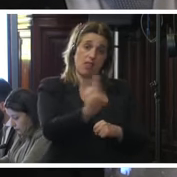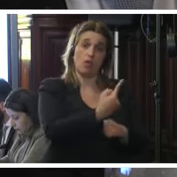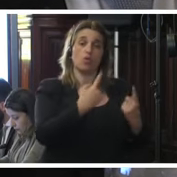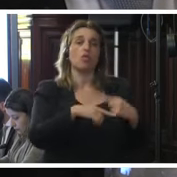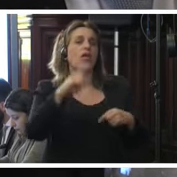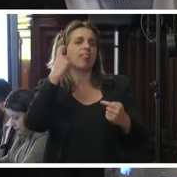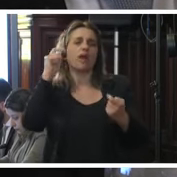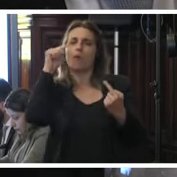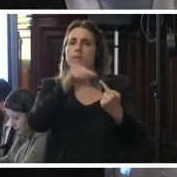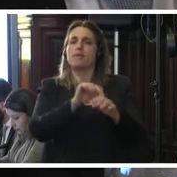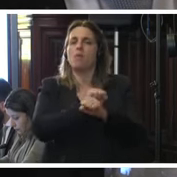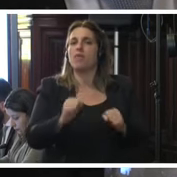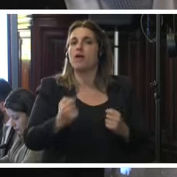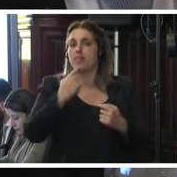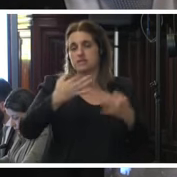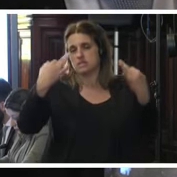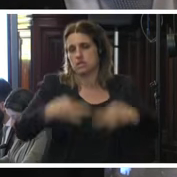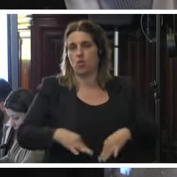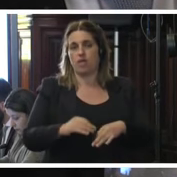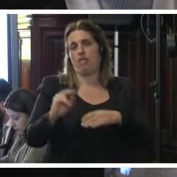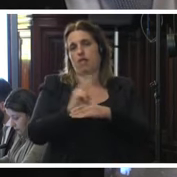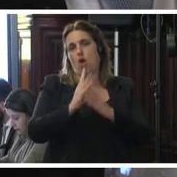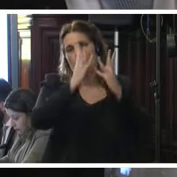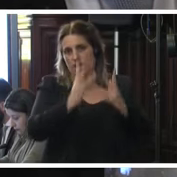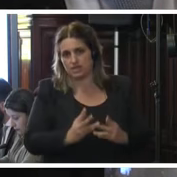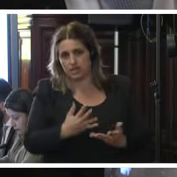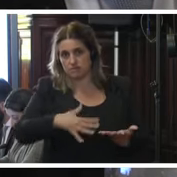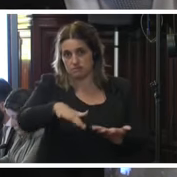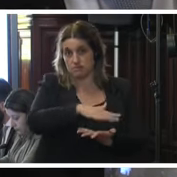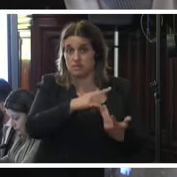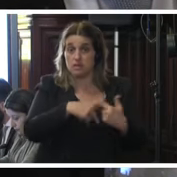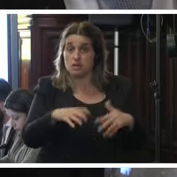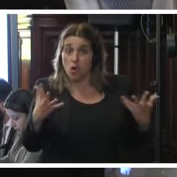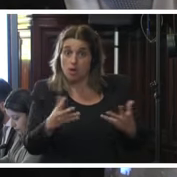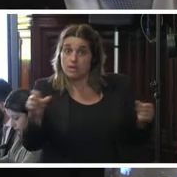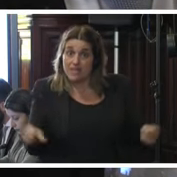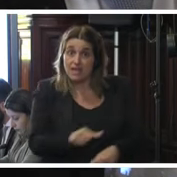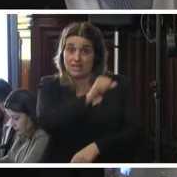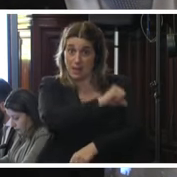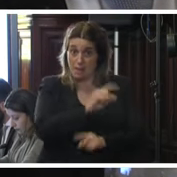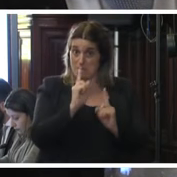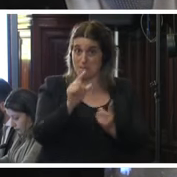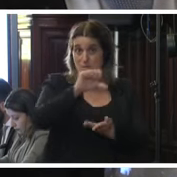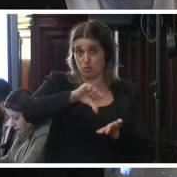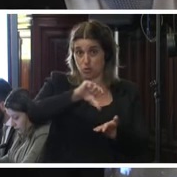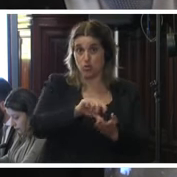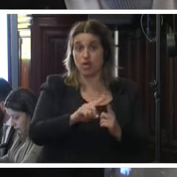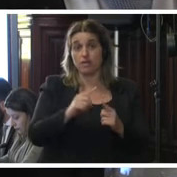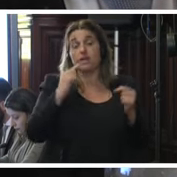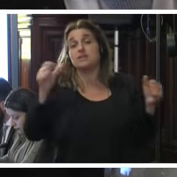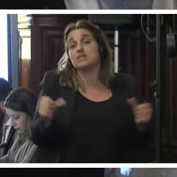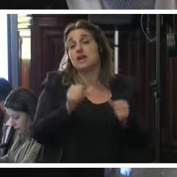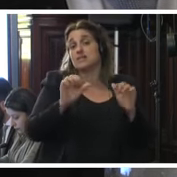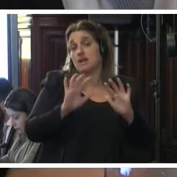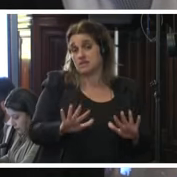Rio de Janeiro, em curso no Rio de Janeiro, fundamenta-se nessas premissas do Plano Nacional de Segurança Pública e delas não pode se